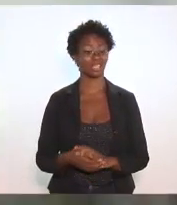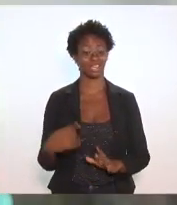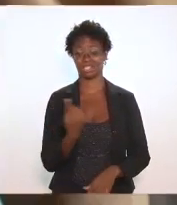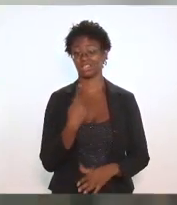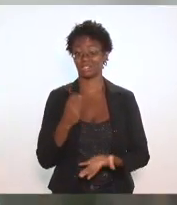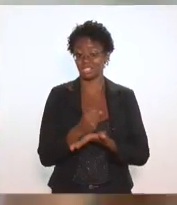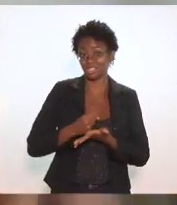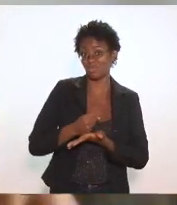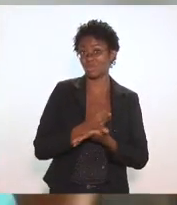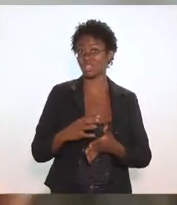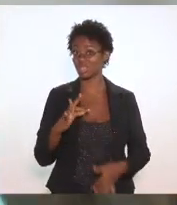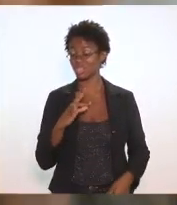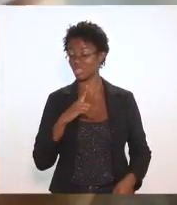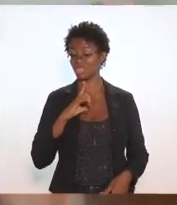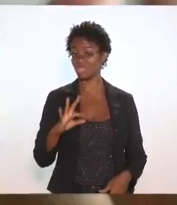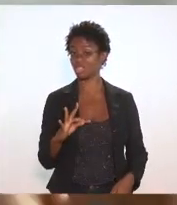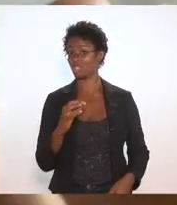cultural,